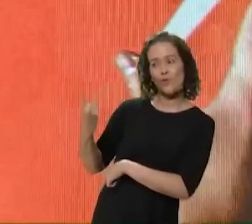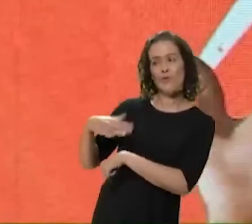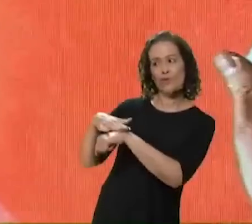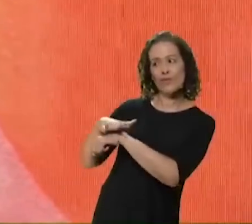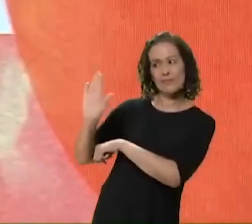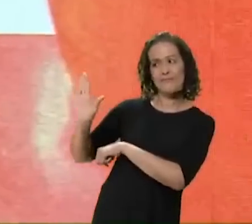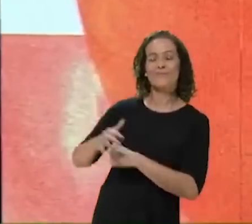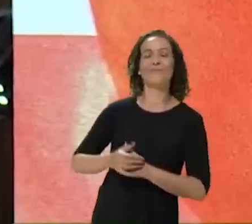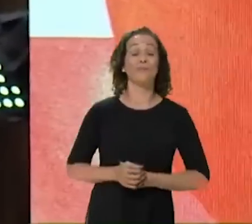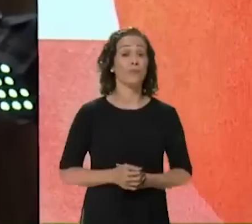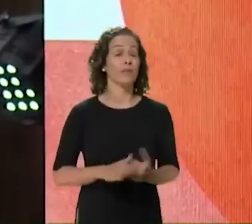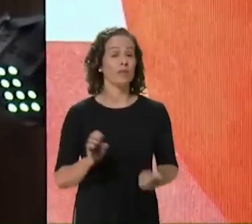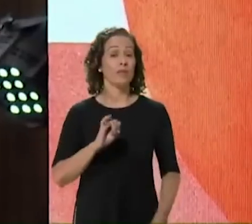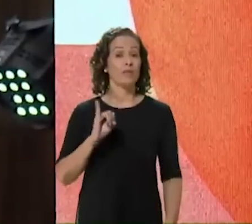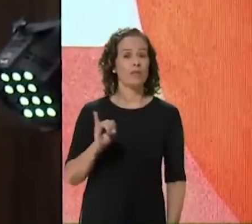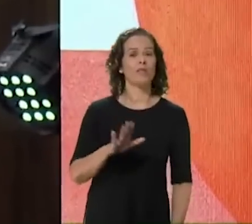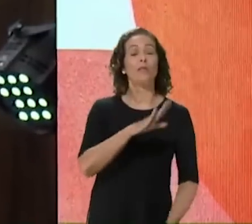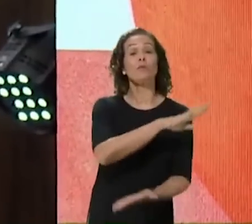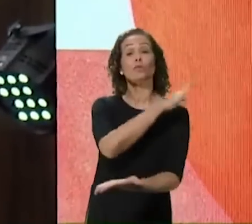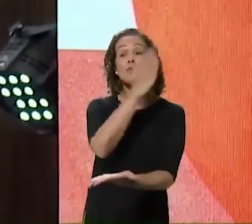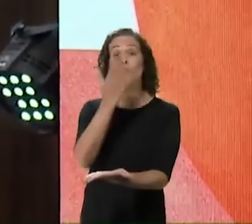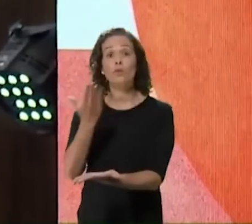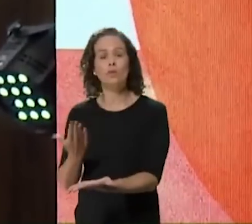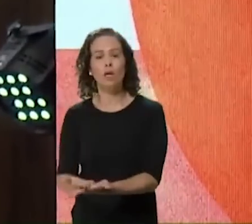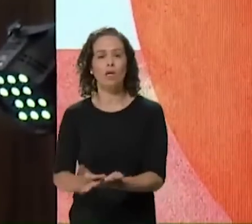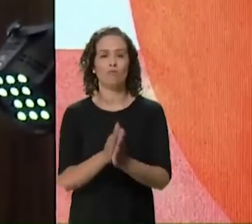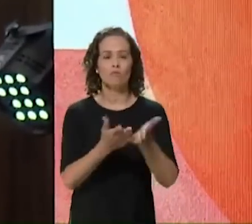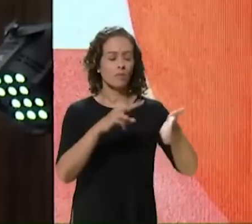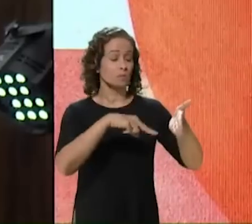Se você passar um dia inteiro sem orar e sem ler sua Bíblia, você continua filho de Deus.